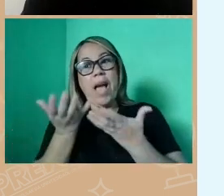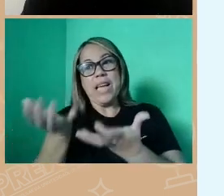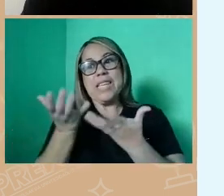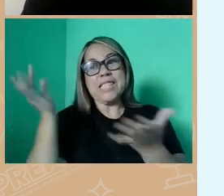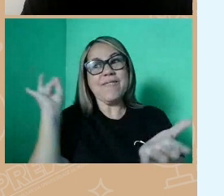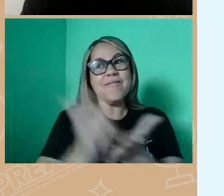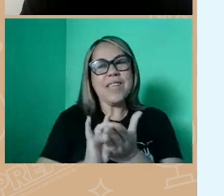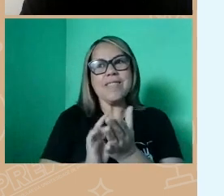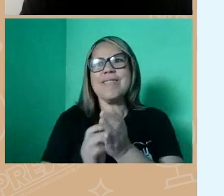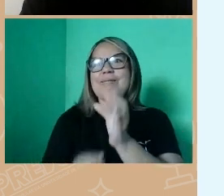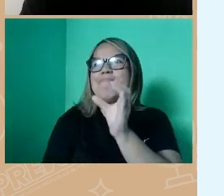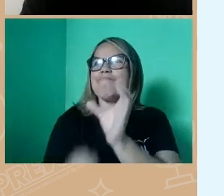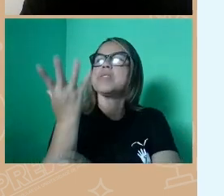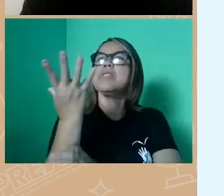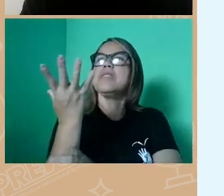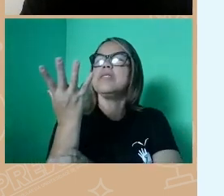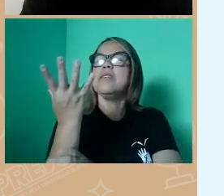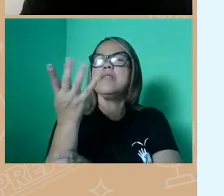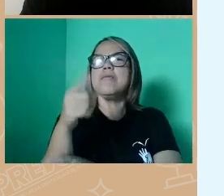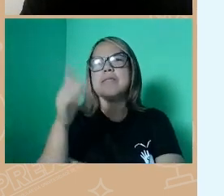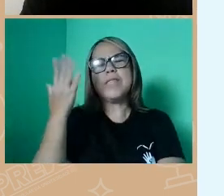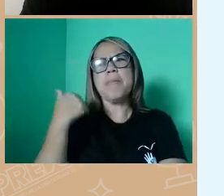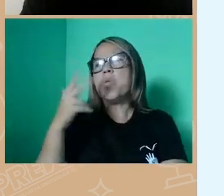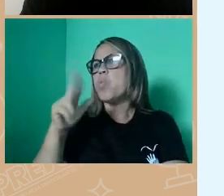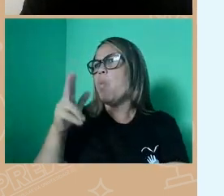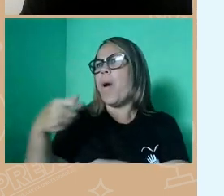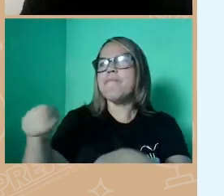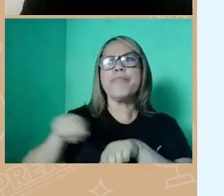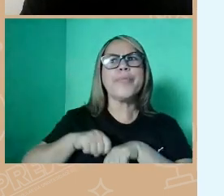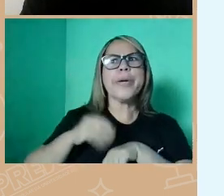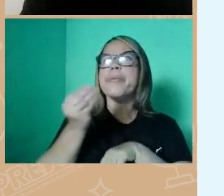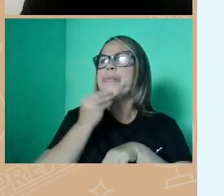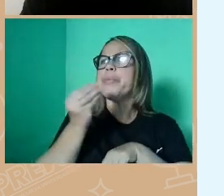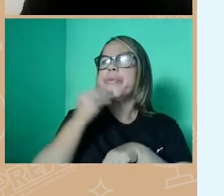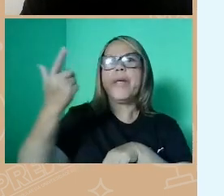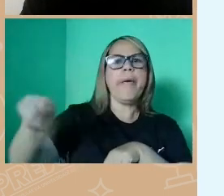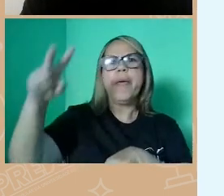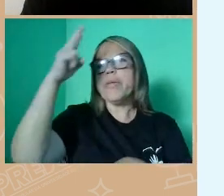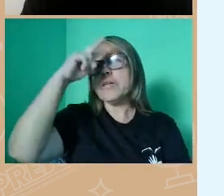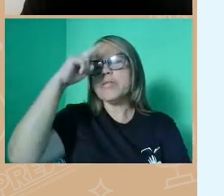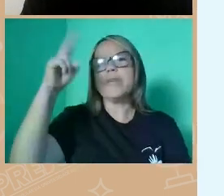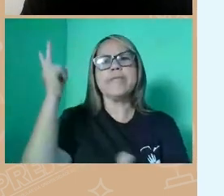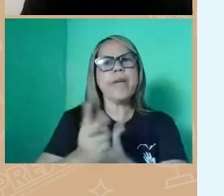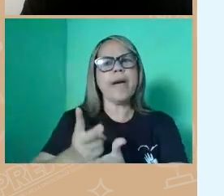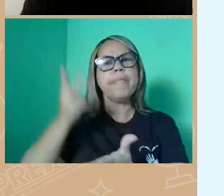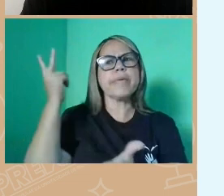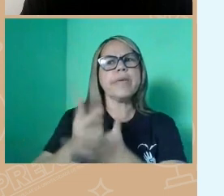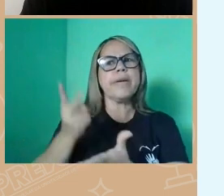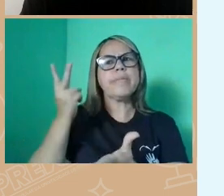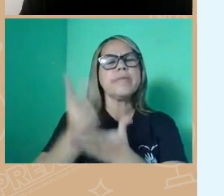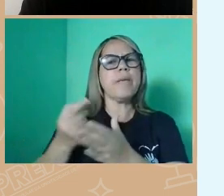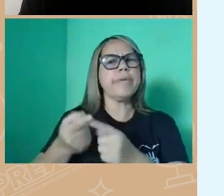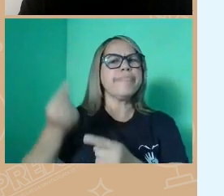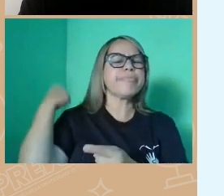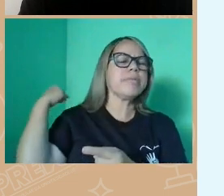aparecer. Sabe, nunca me deram oportunidade em outra história, sempre me passaram para trás.